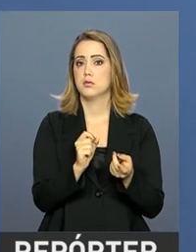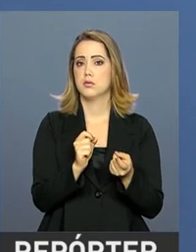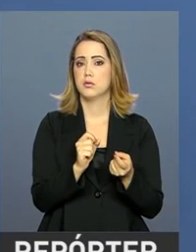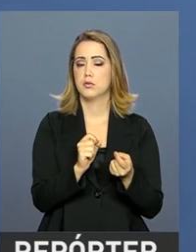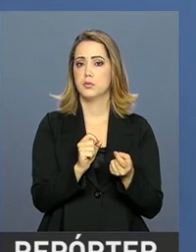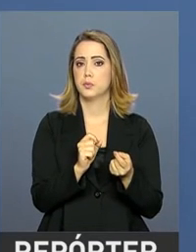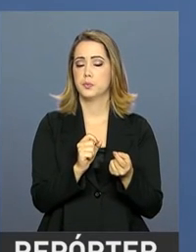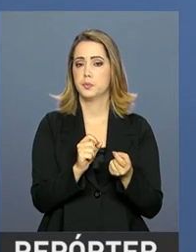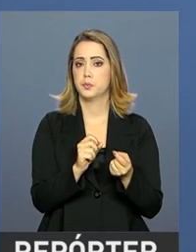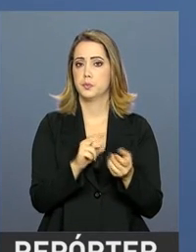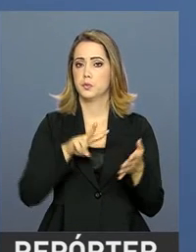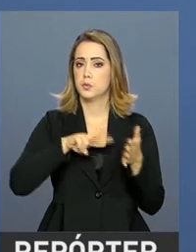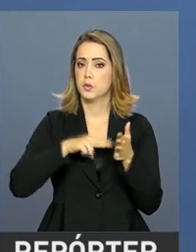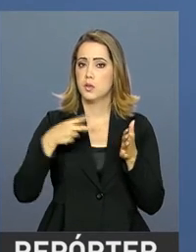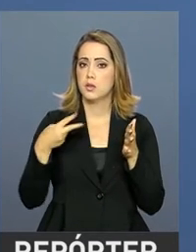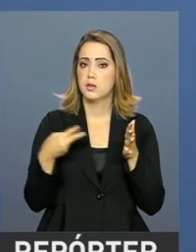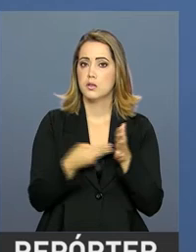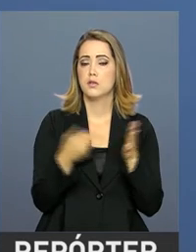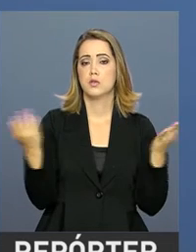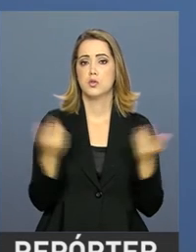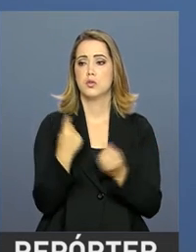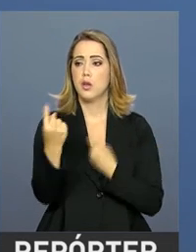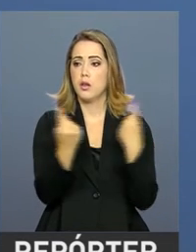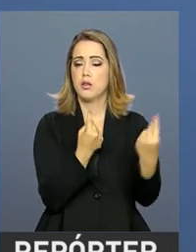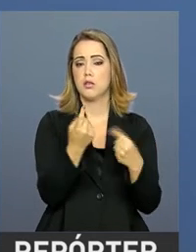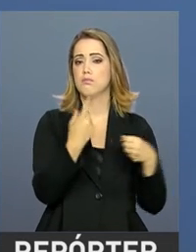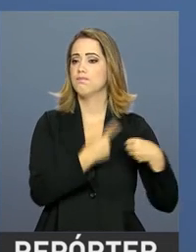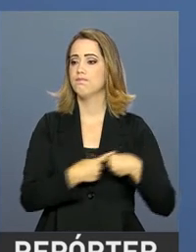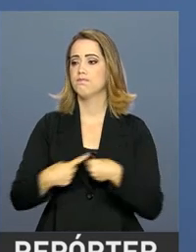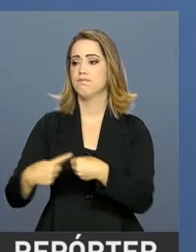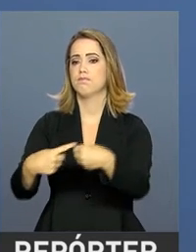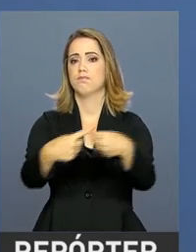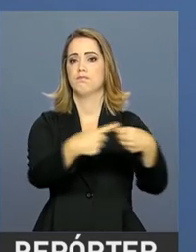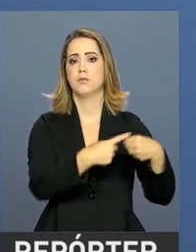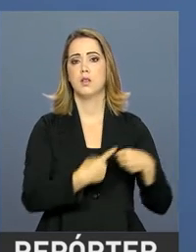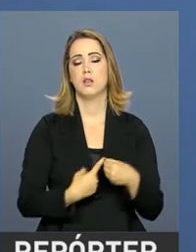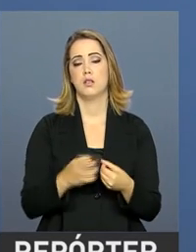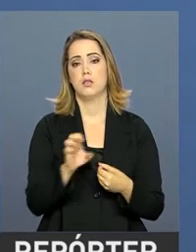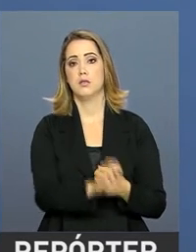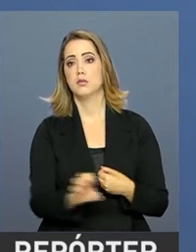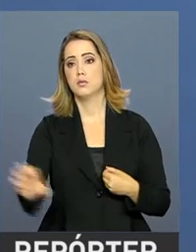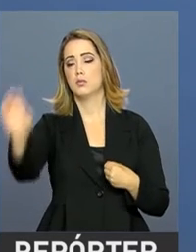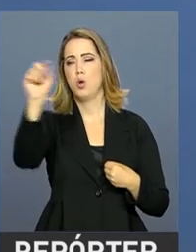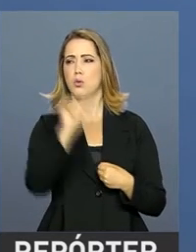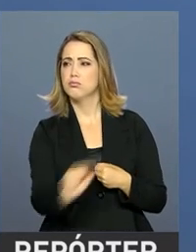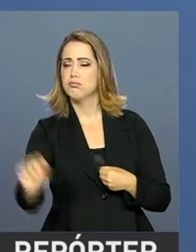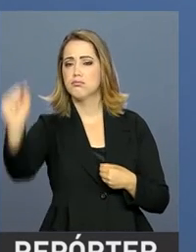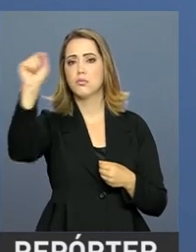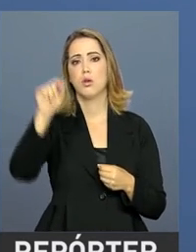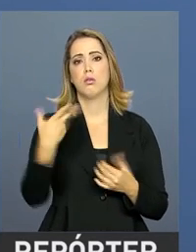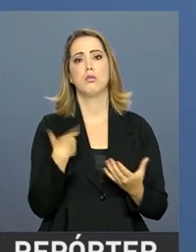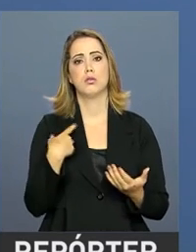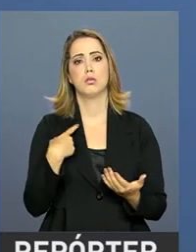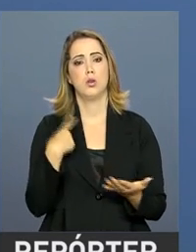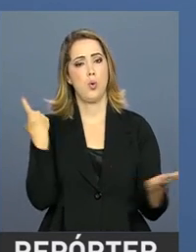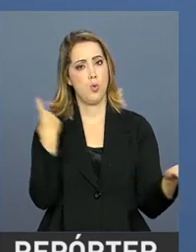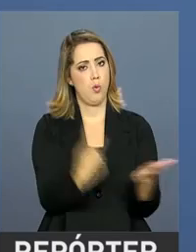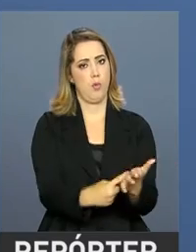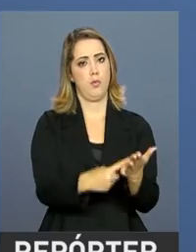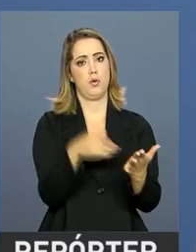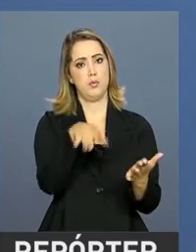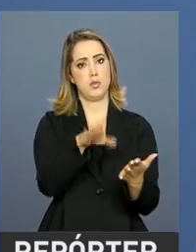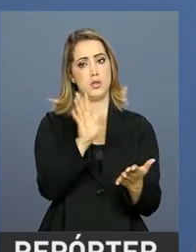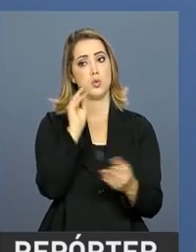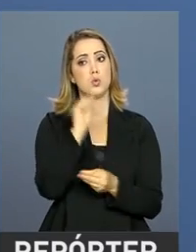que cada município brasileiro e cada estado da federação cumpra com a sua obrigação de